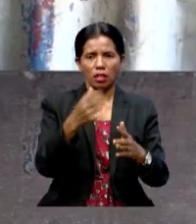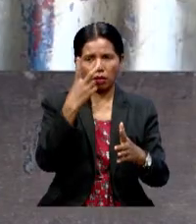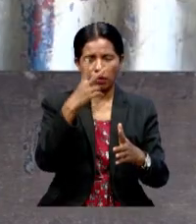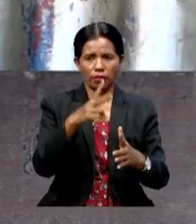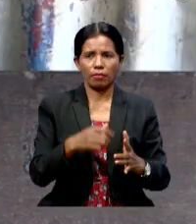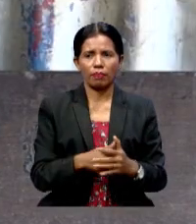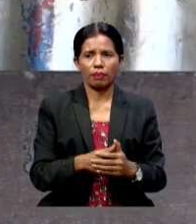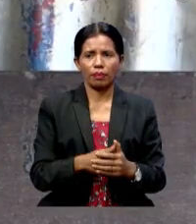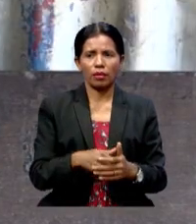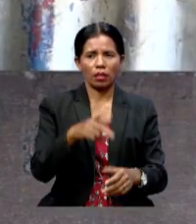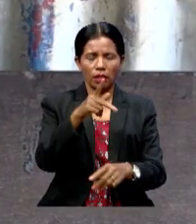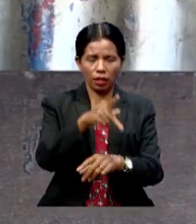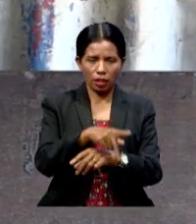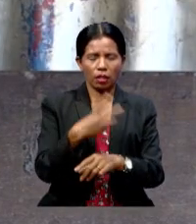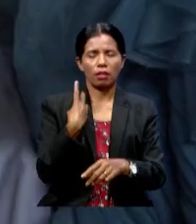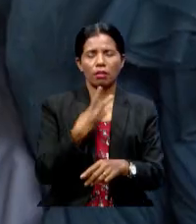salah.